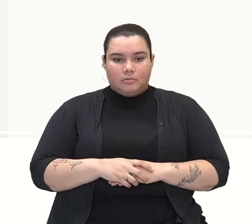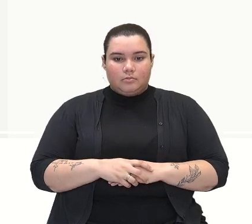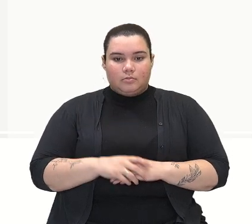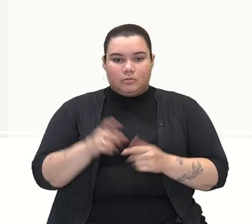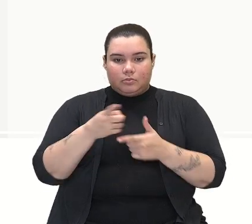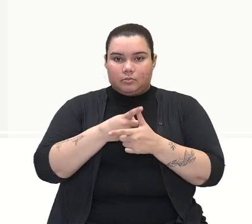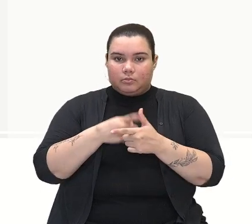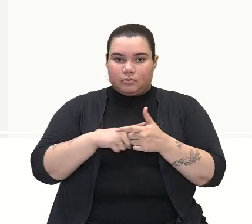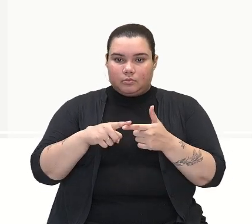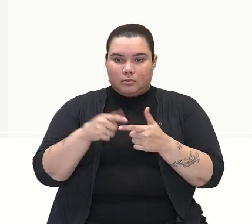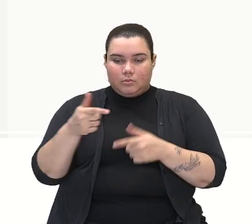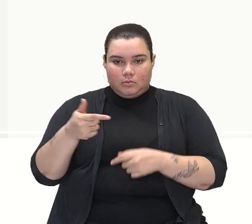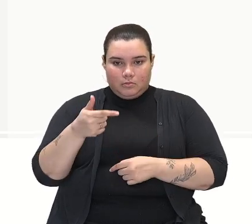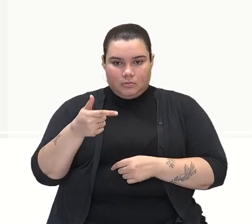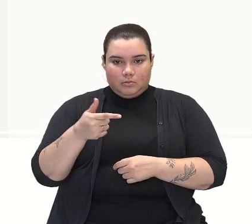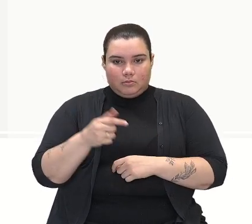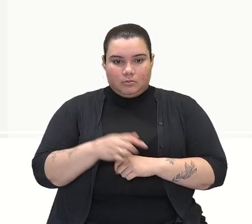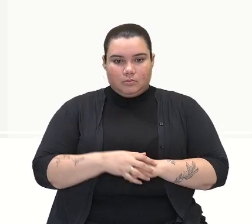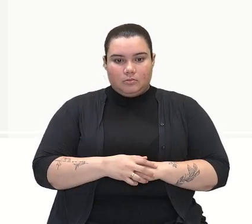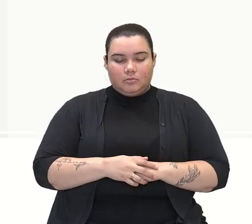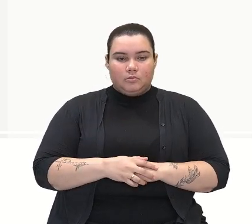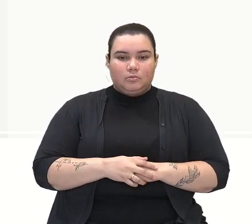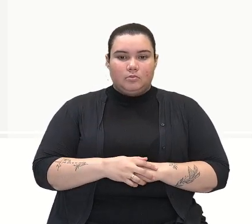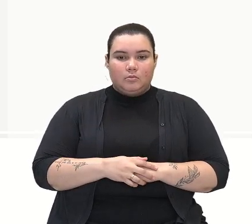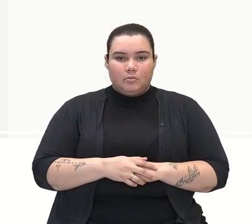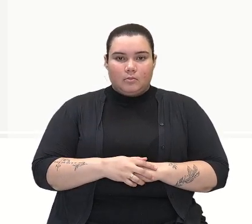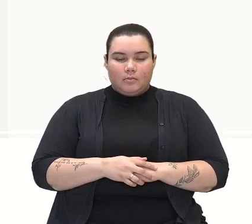dividido para 2, tá?